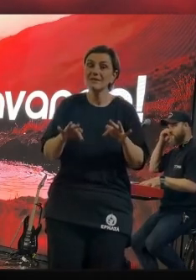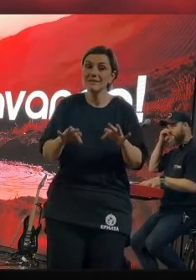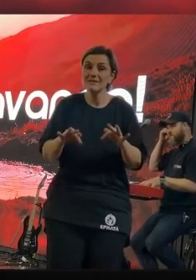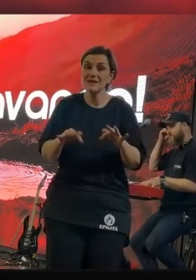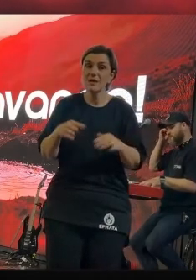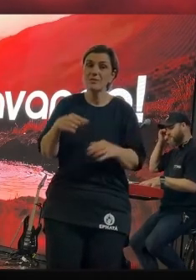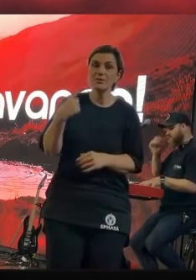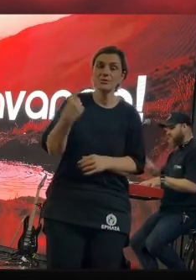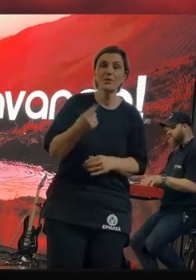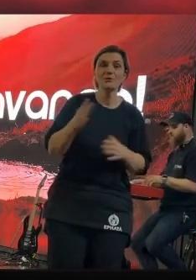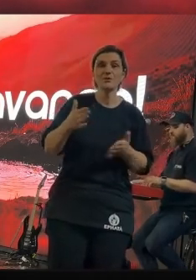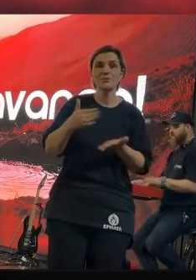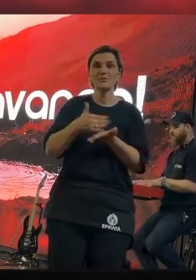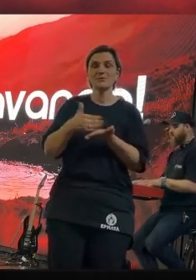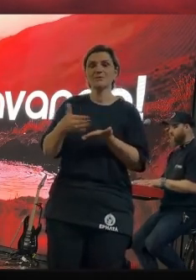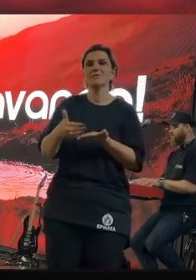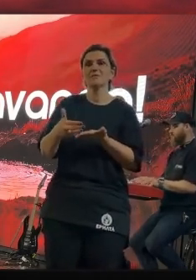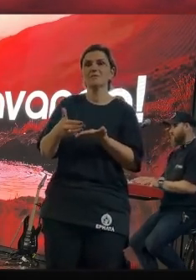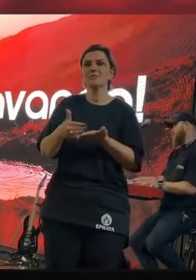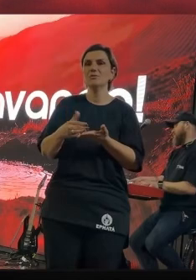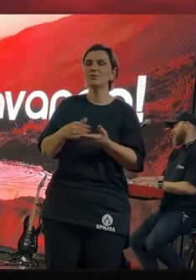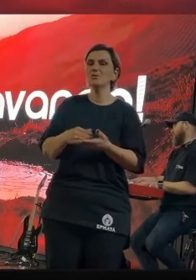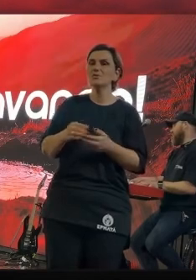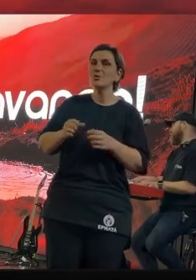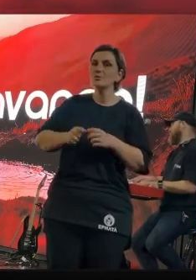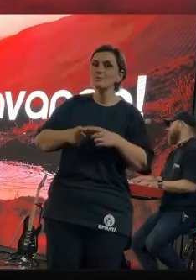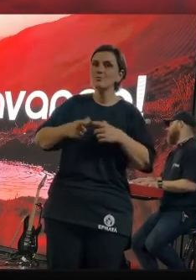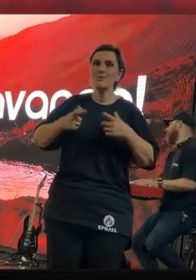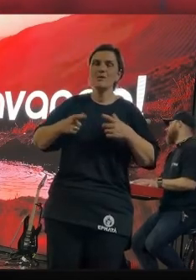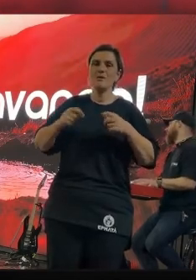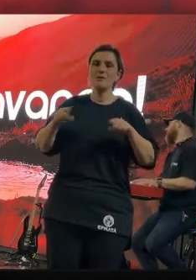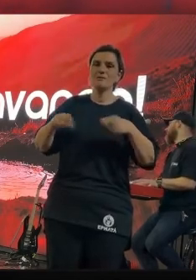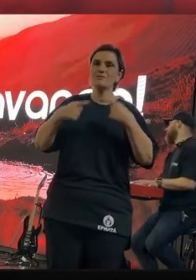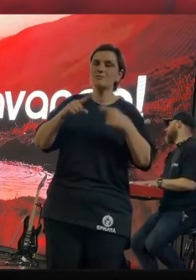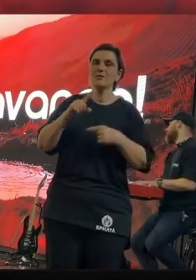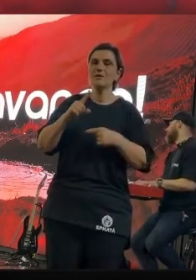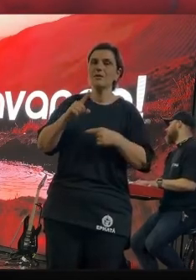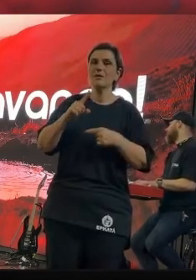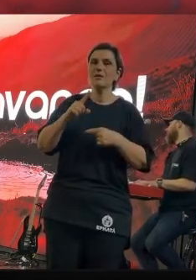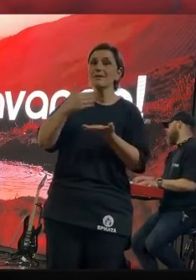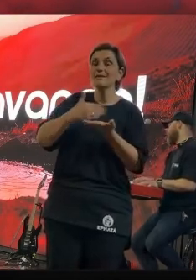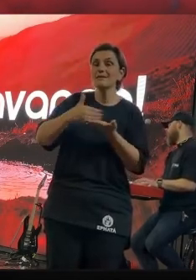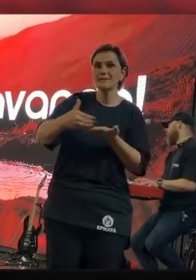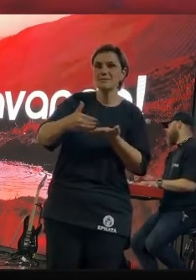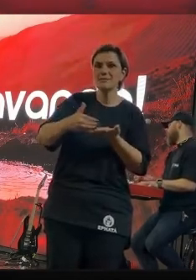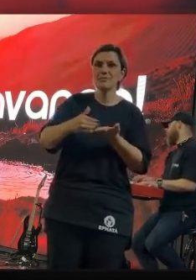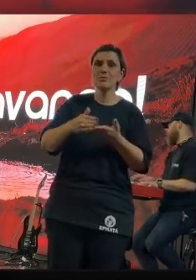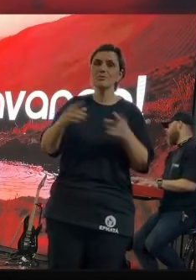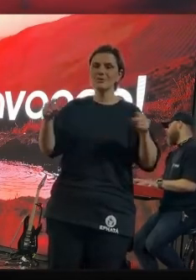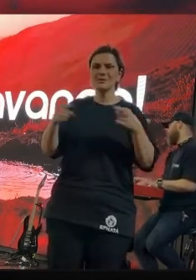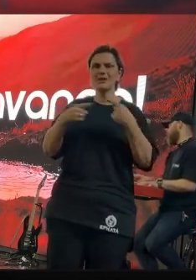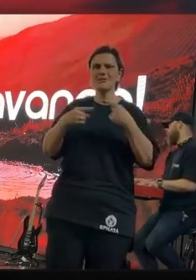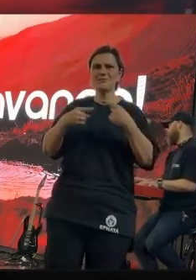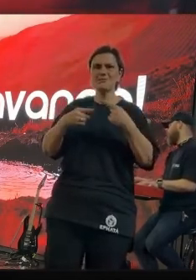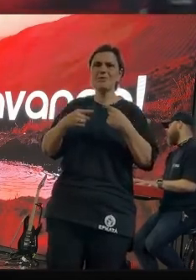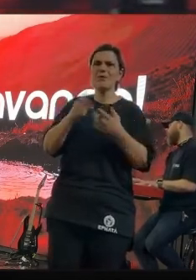aquilo que nós começamos. O nosso maior desafio não é dar o play. O nosso maior desafio é permanecer